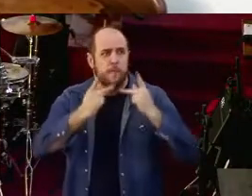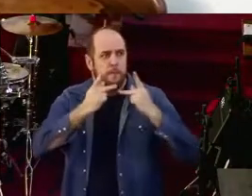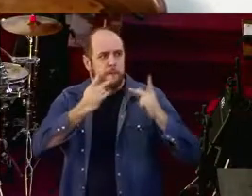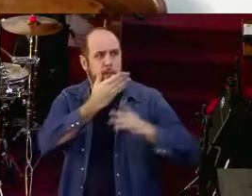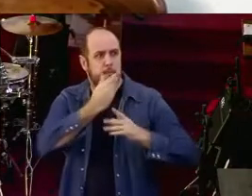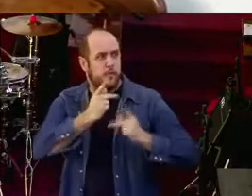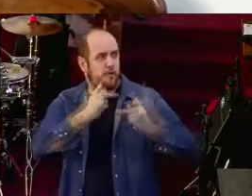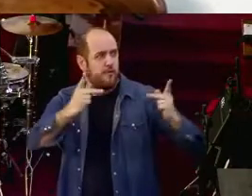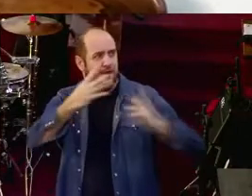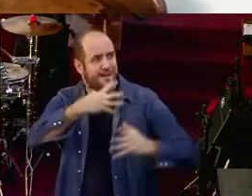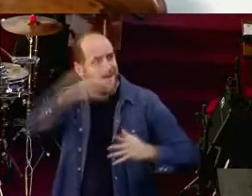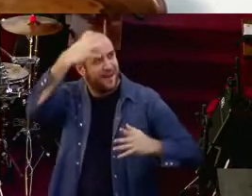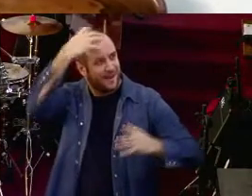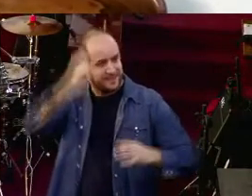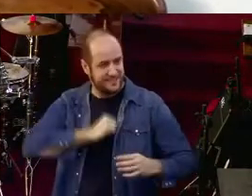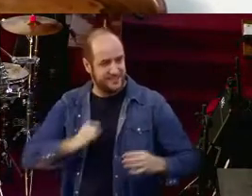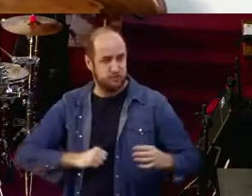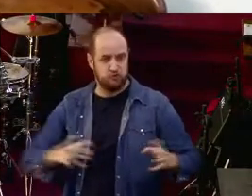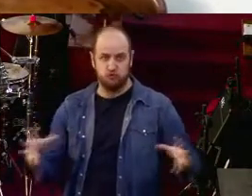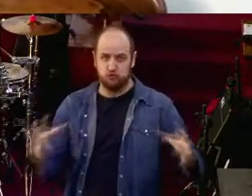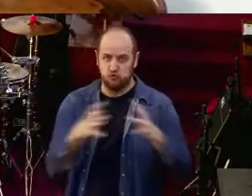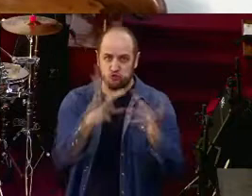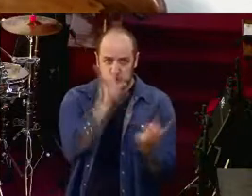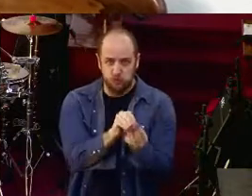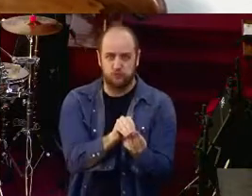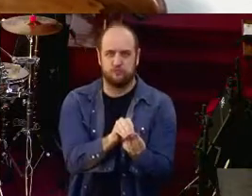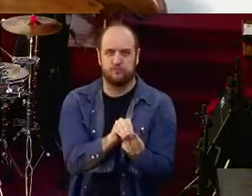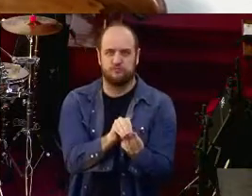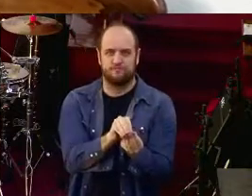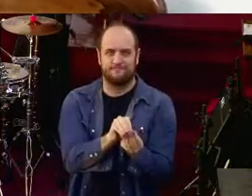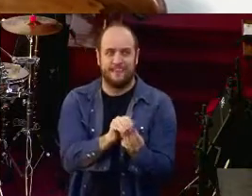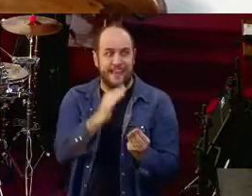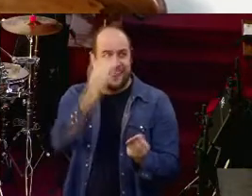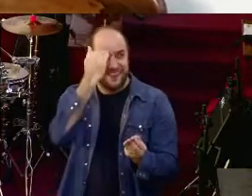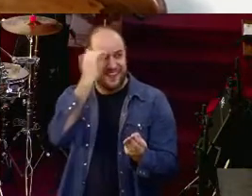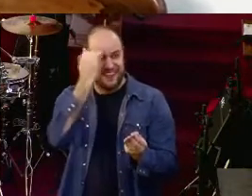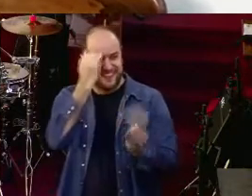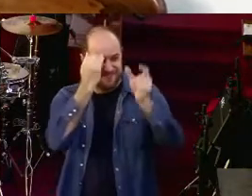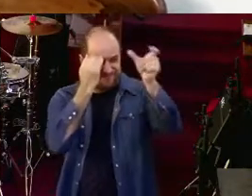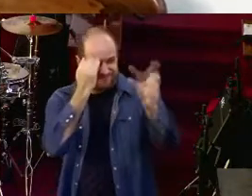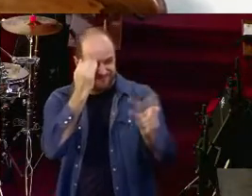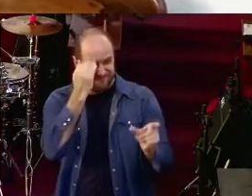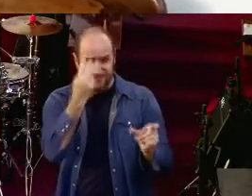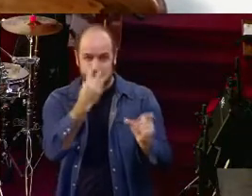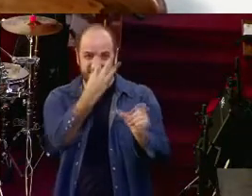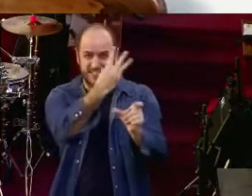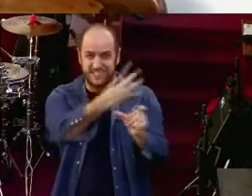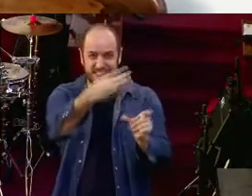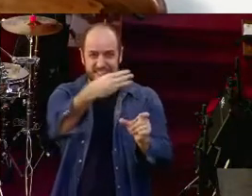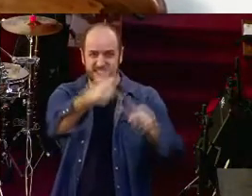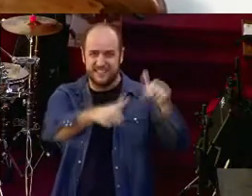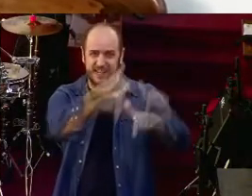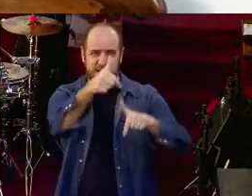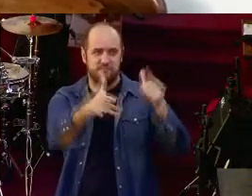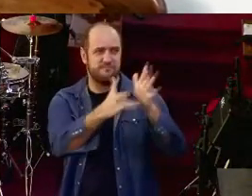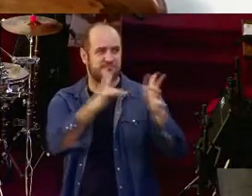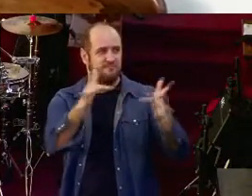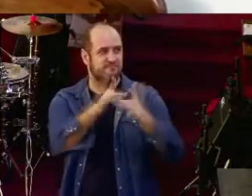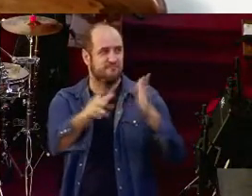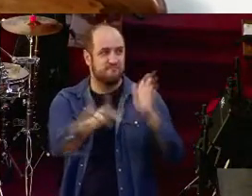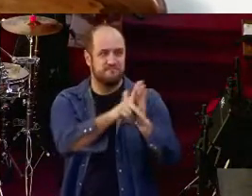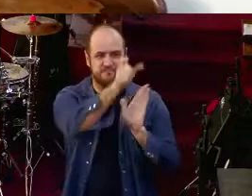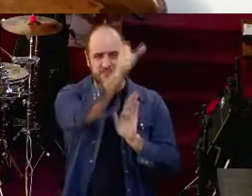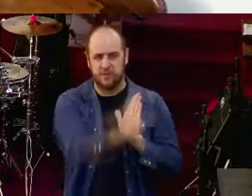o rei e o sacerdote, quando nós entendemos esse progresso dos ofícios de Jesus,